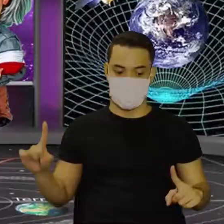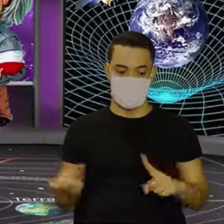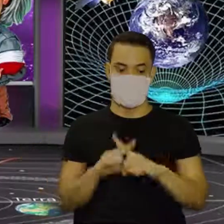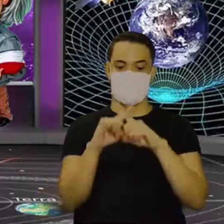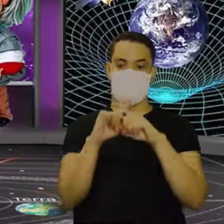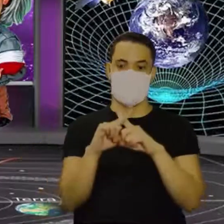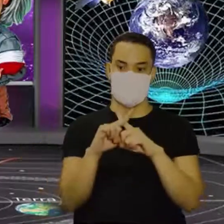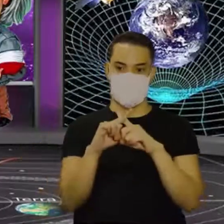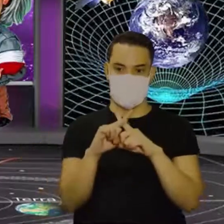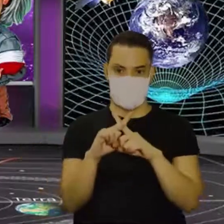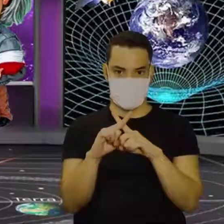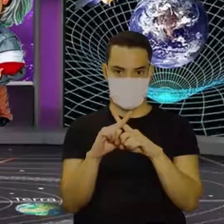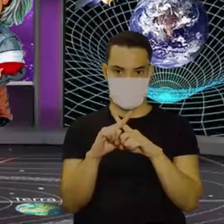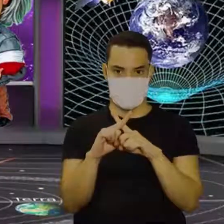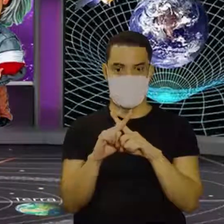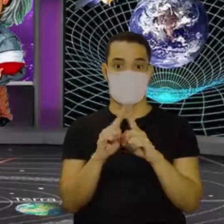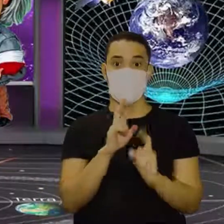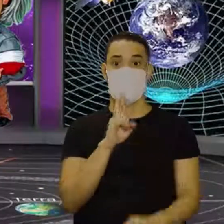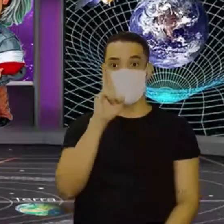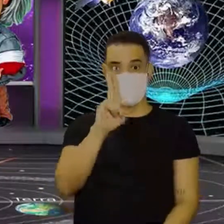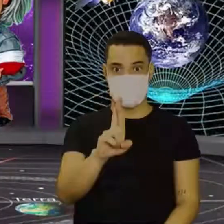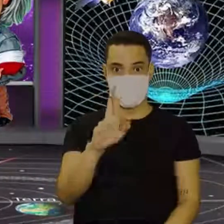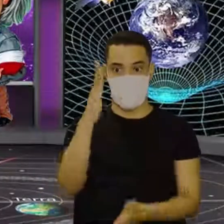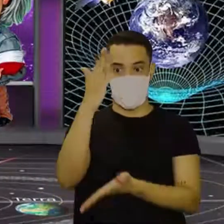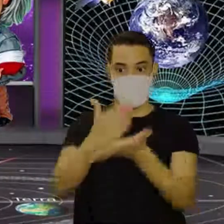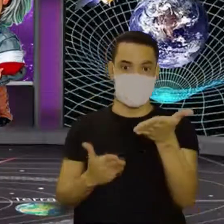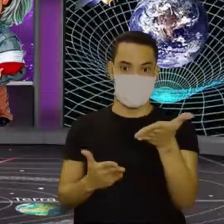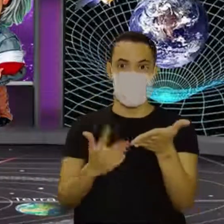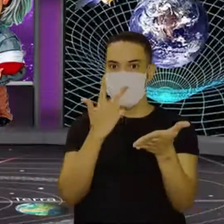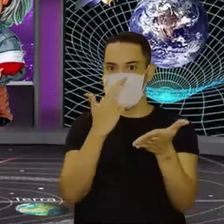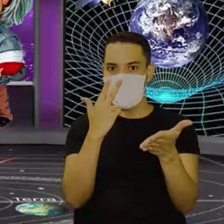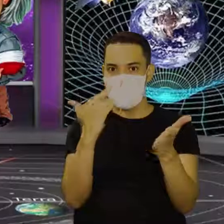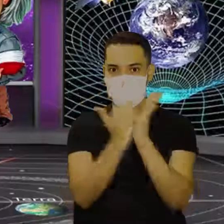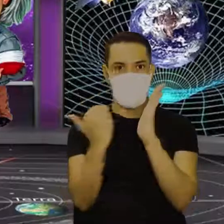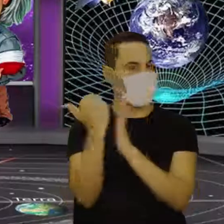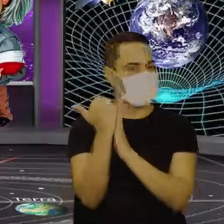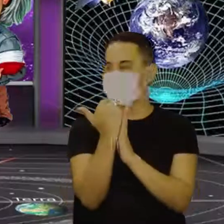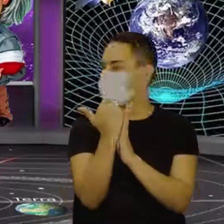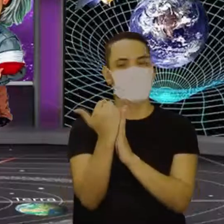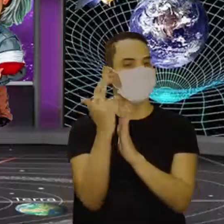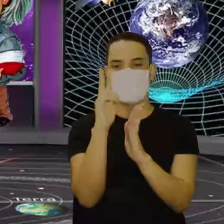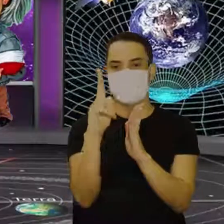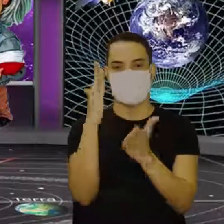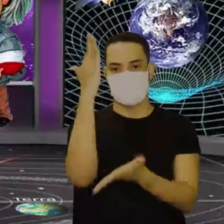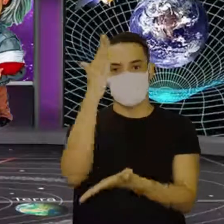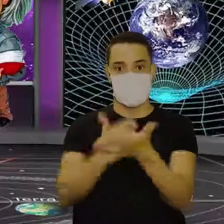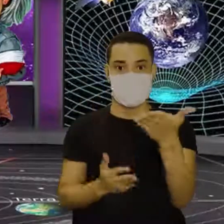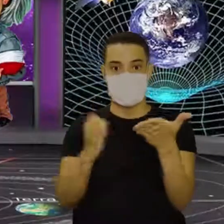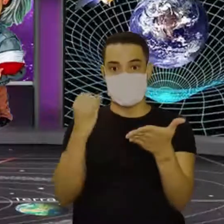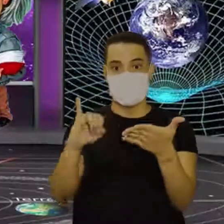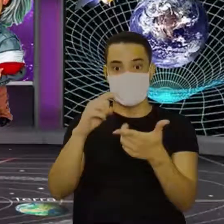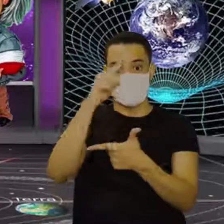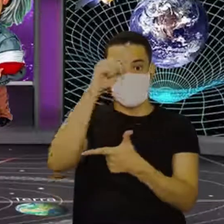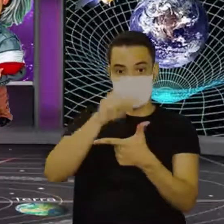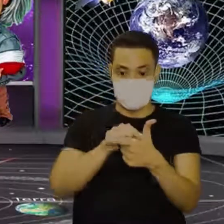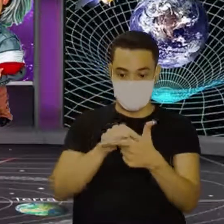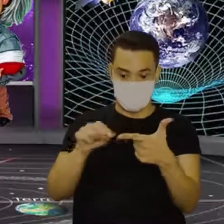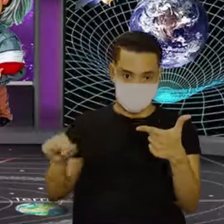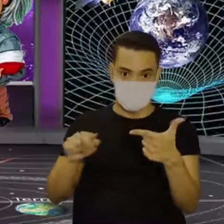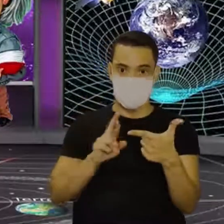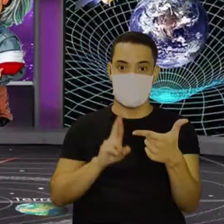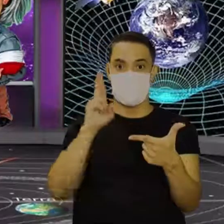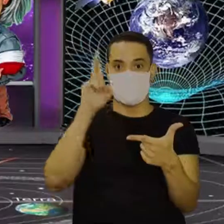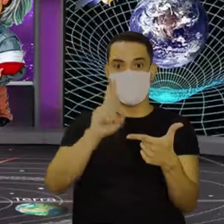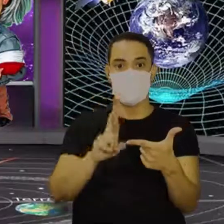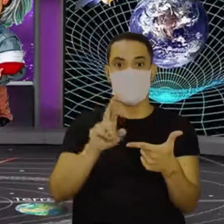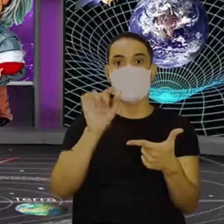multiplicar, o resultado dá metade. Parece que vai aumentar, né? Na realidade, metade. Quando divide, o resultado é o dobro,